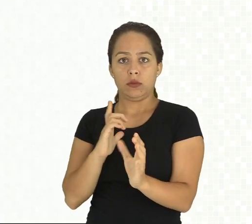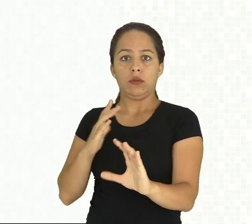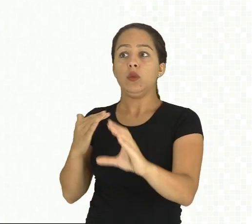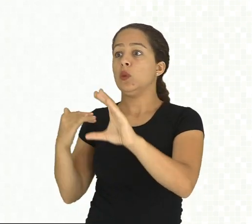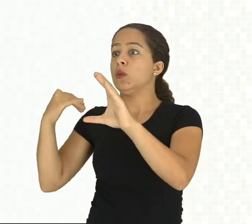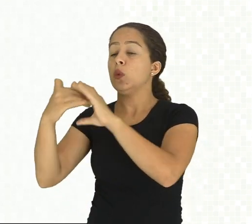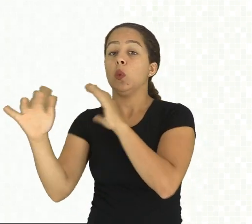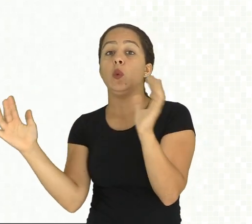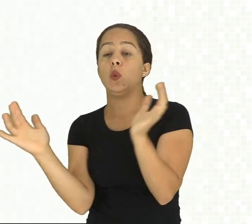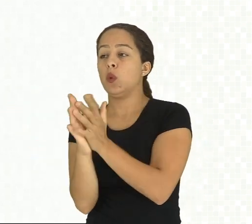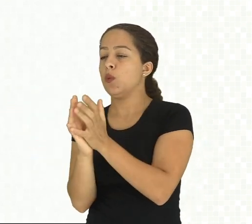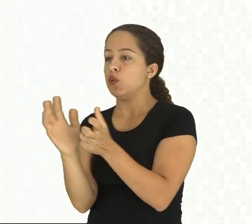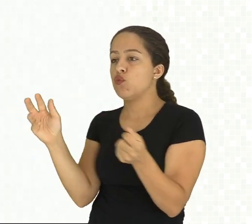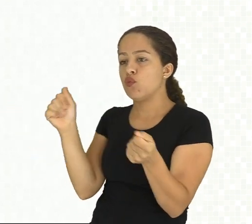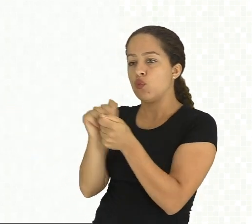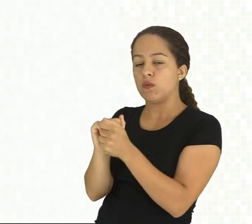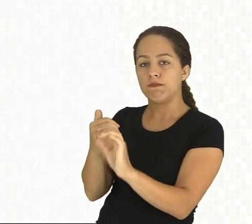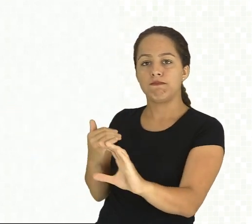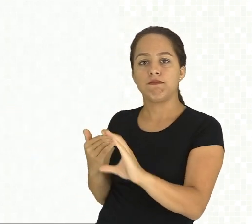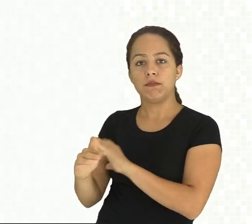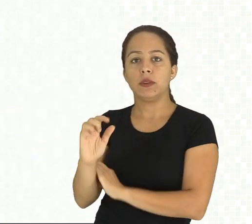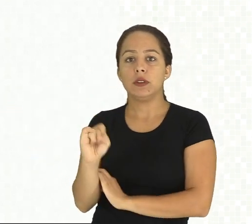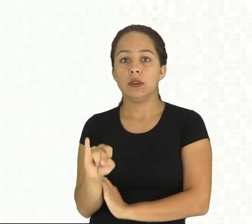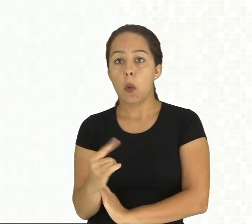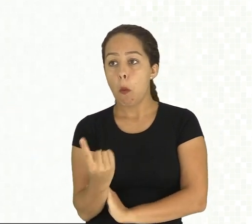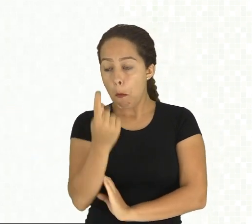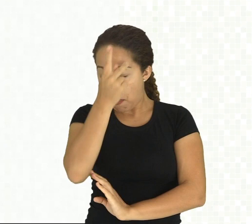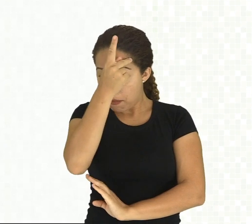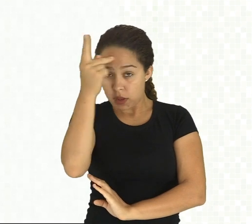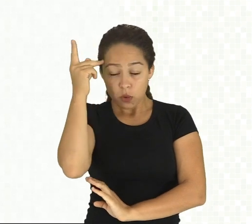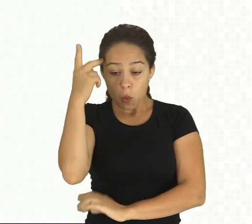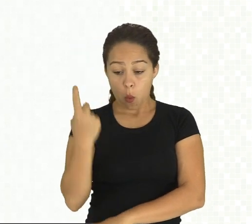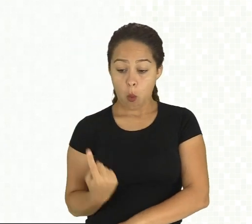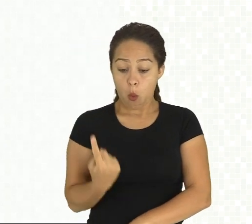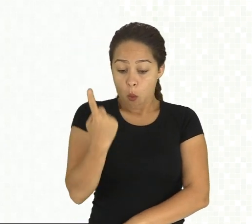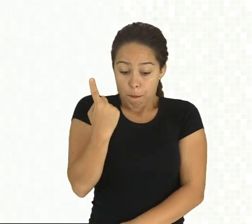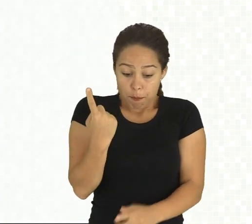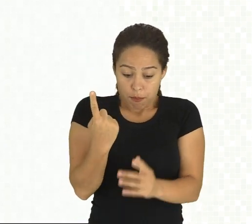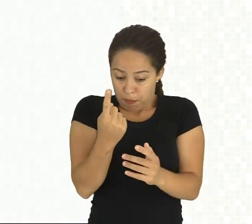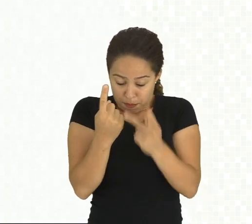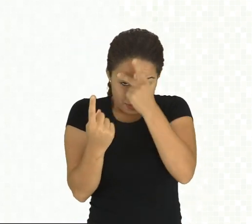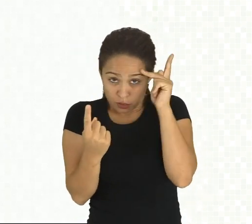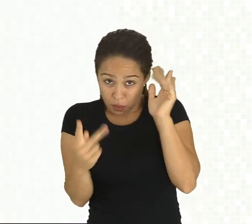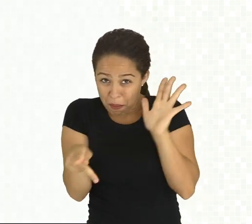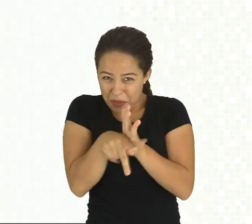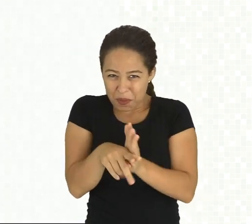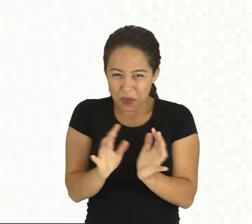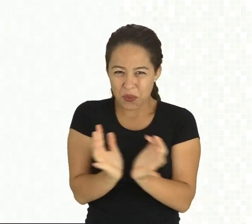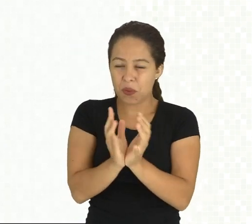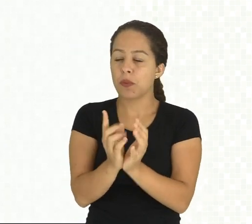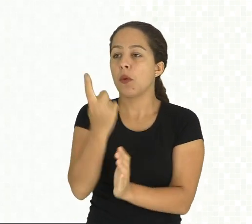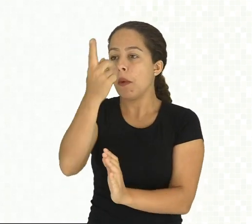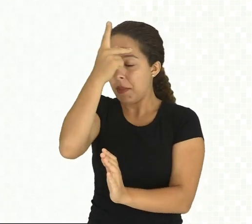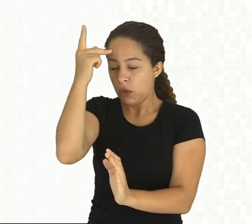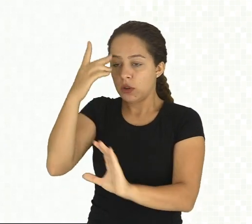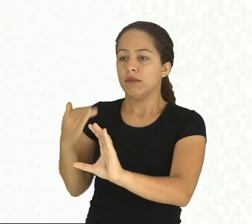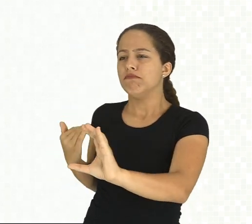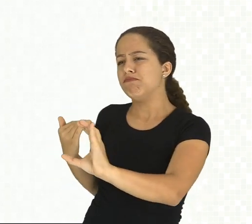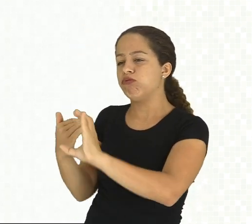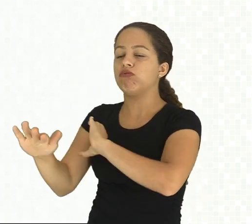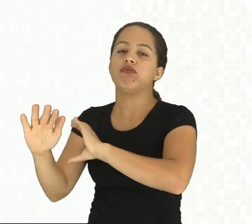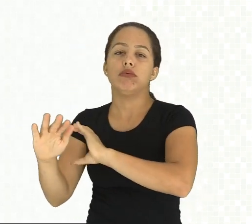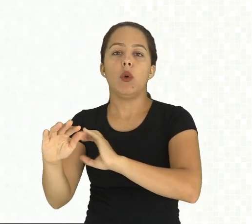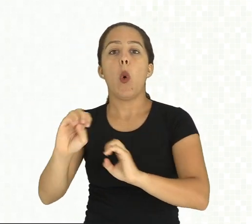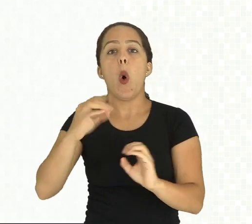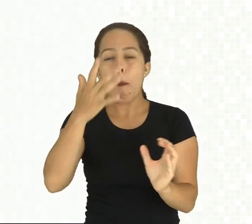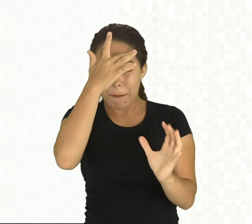permitir o envio em grupo ou seja se alguém do grupo enviará a tarefa já está valendo para o grupo todo ou você vai exigir